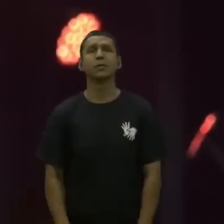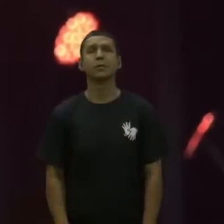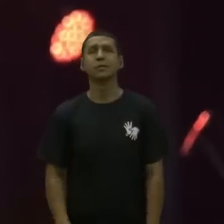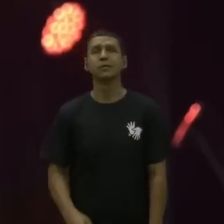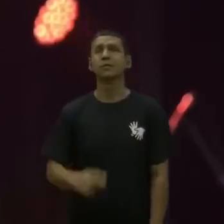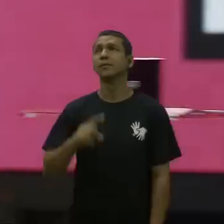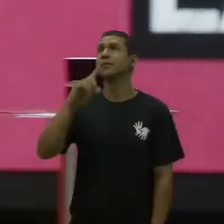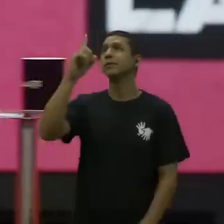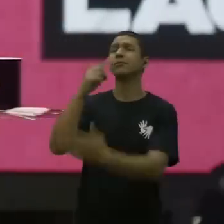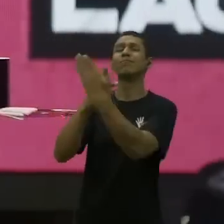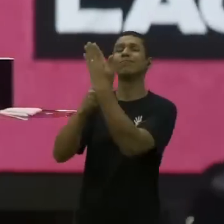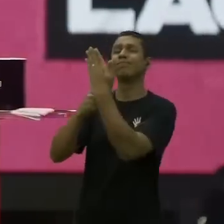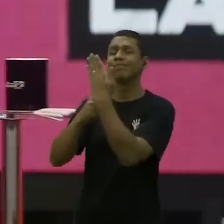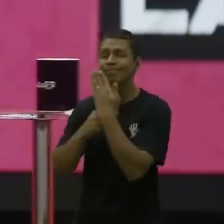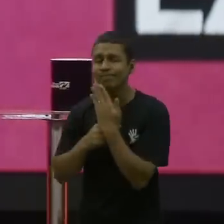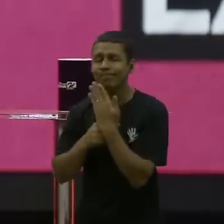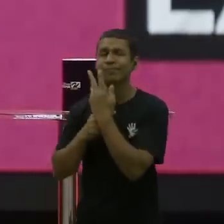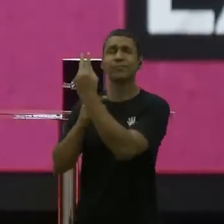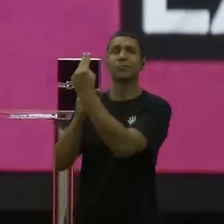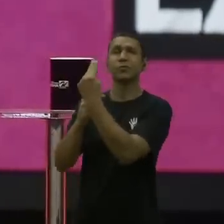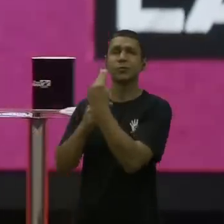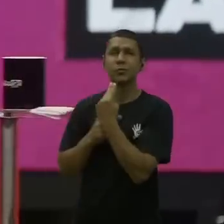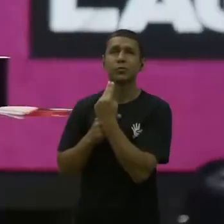e que Deus nos guarde,